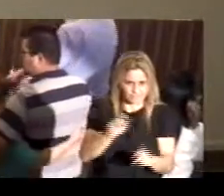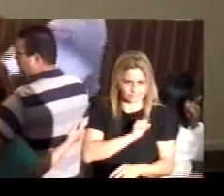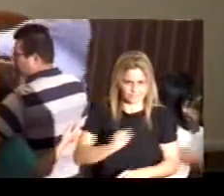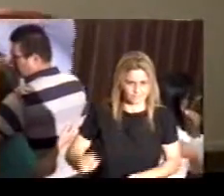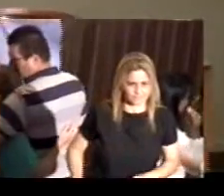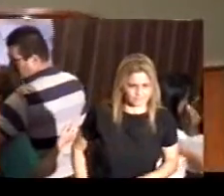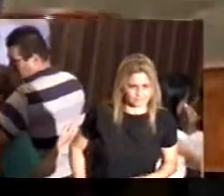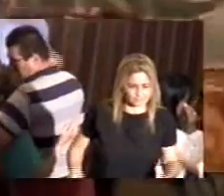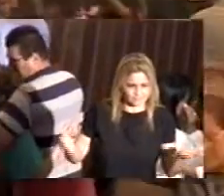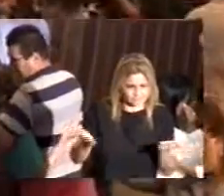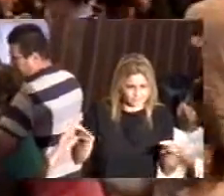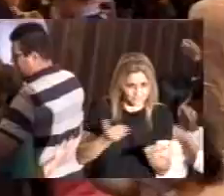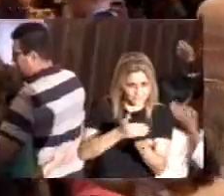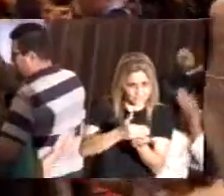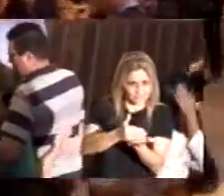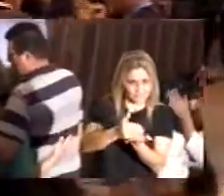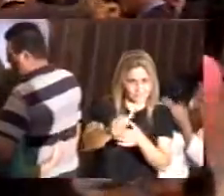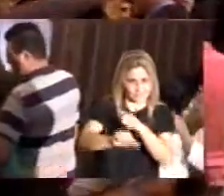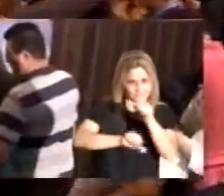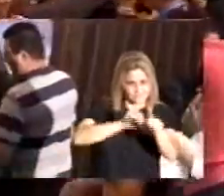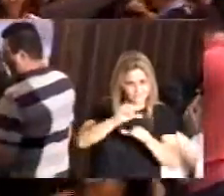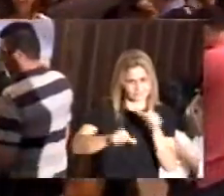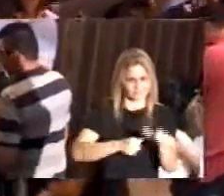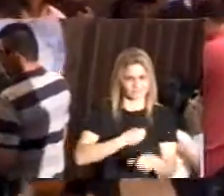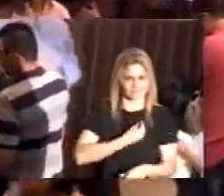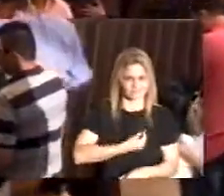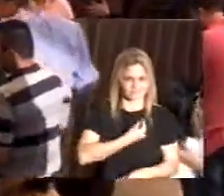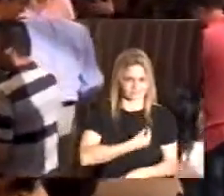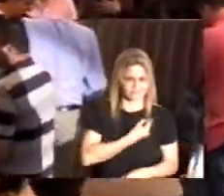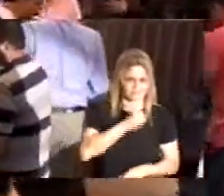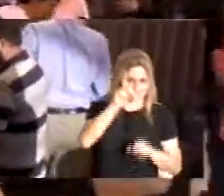porque hoje começou o dia da virada. Amém?